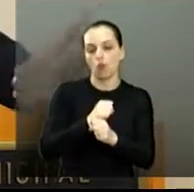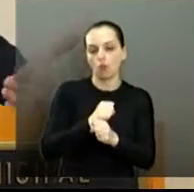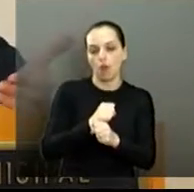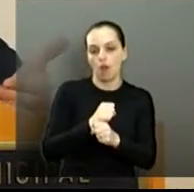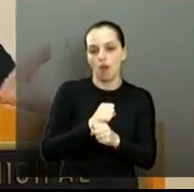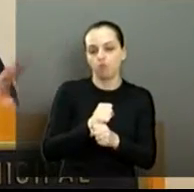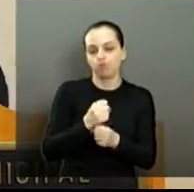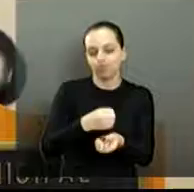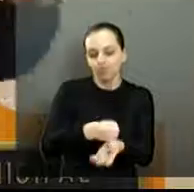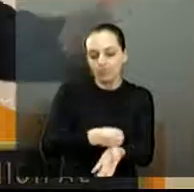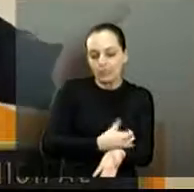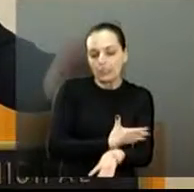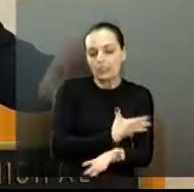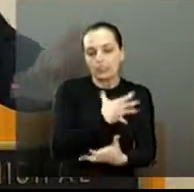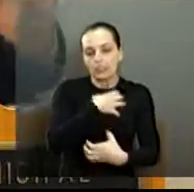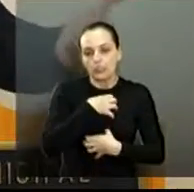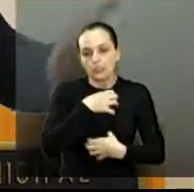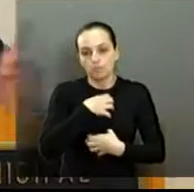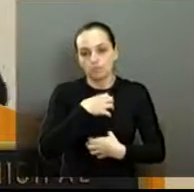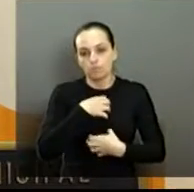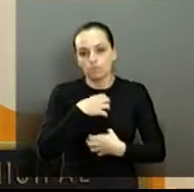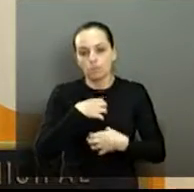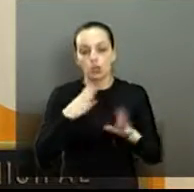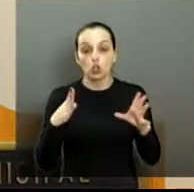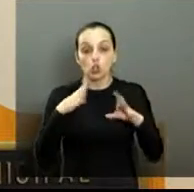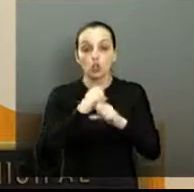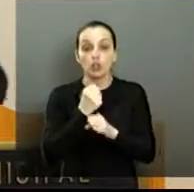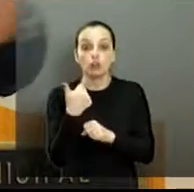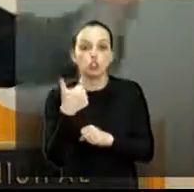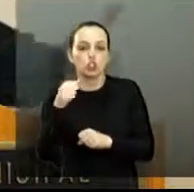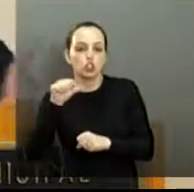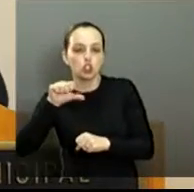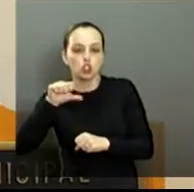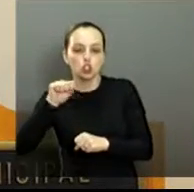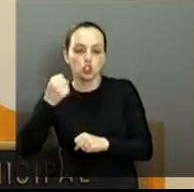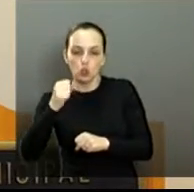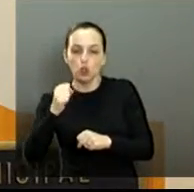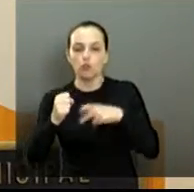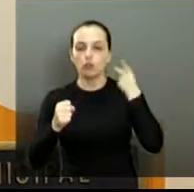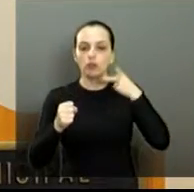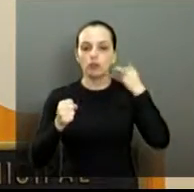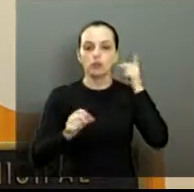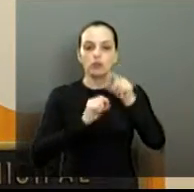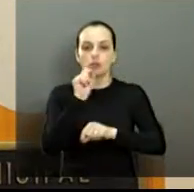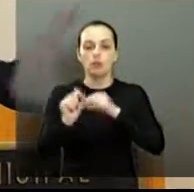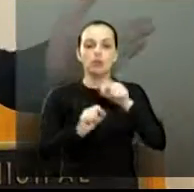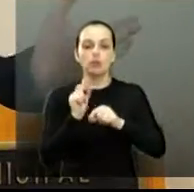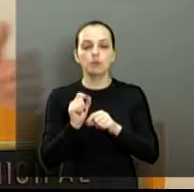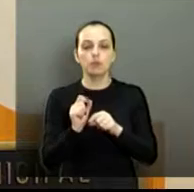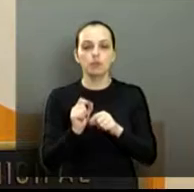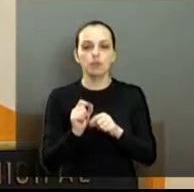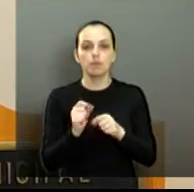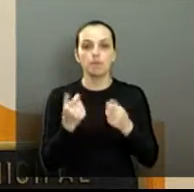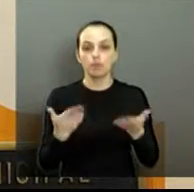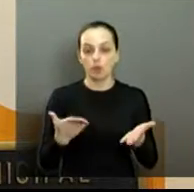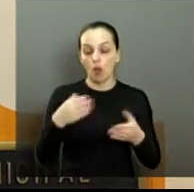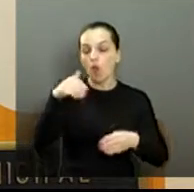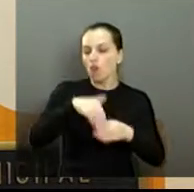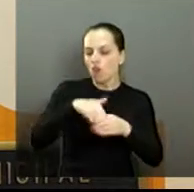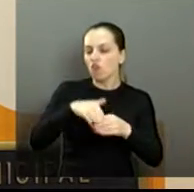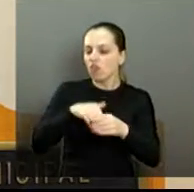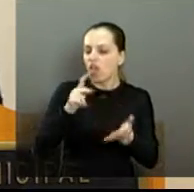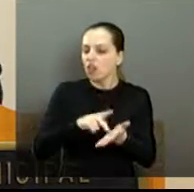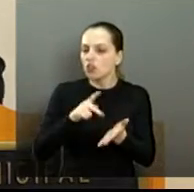sensibilizado com o funcionário público aos 18 sensibilizar os funcionários por merece mesmo vamos votar a matéria mas um decide